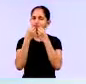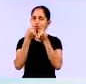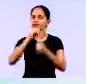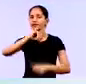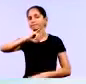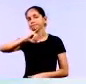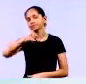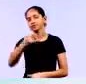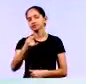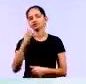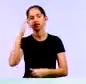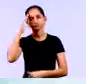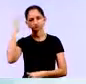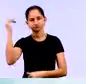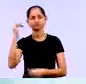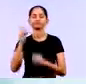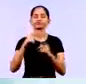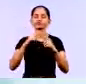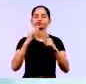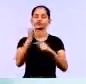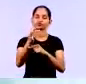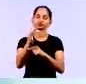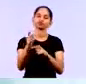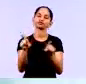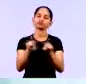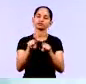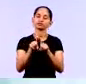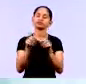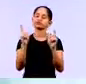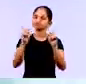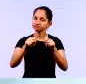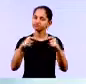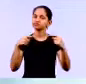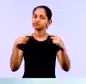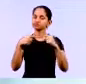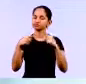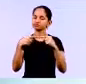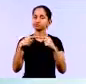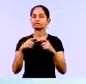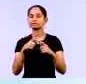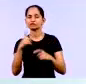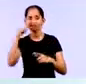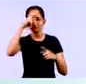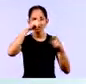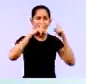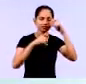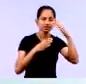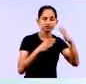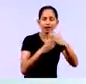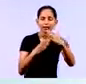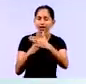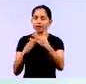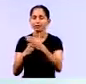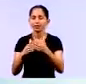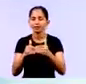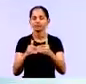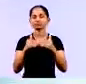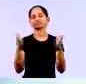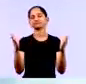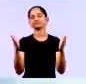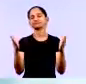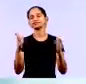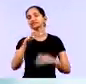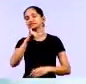sucesso por conta desse sacrifício, dessas dificuldades que vocês estão superando. Então,